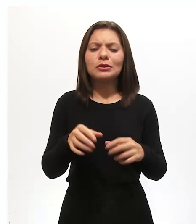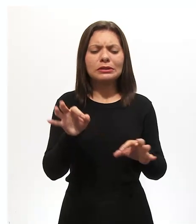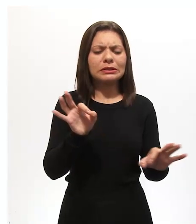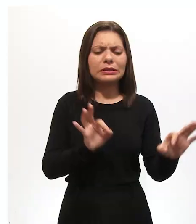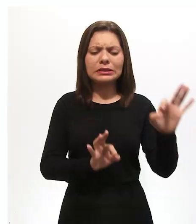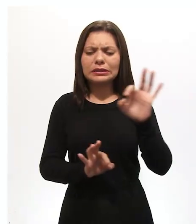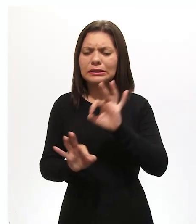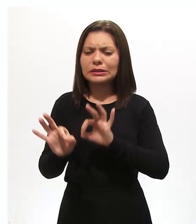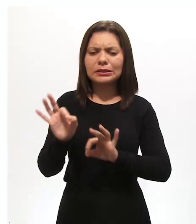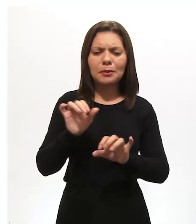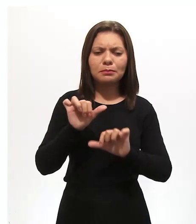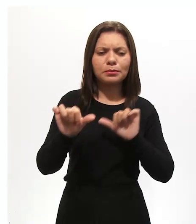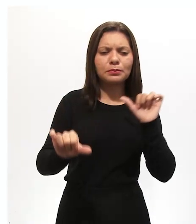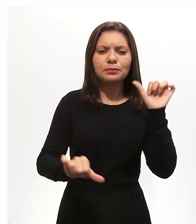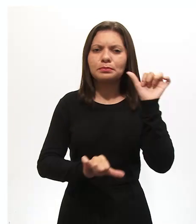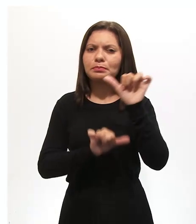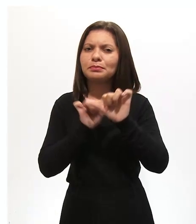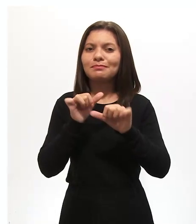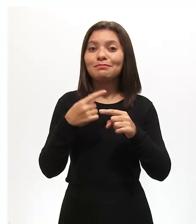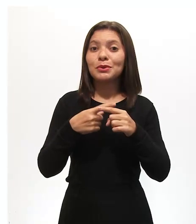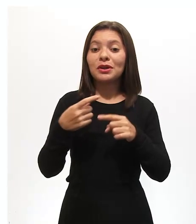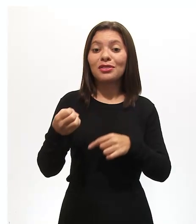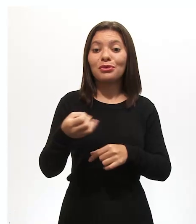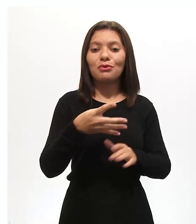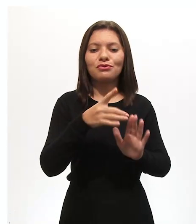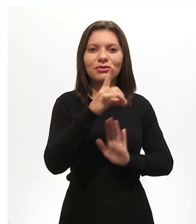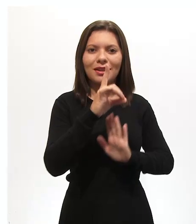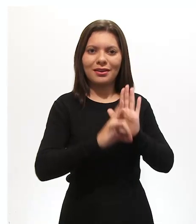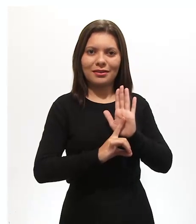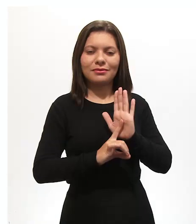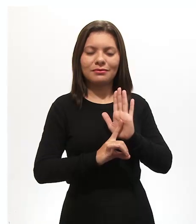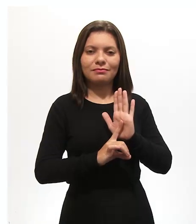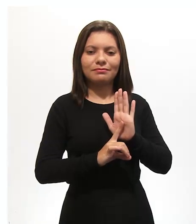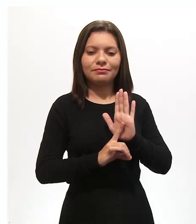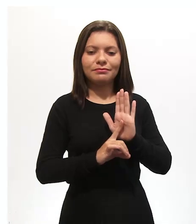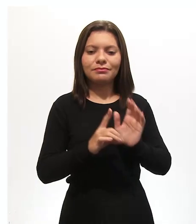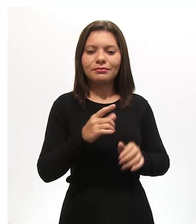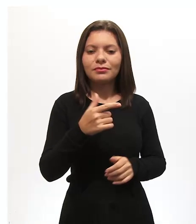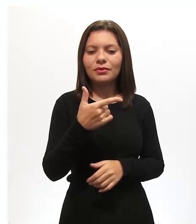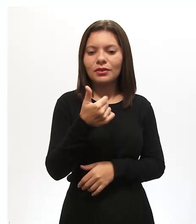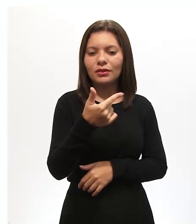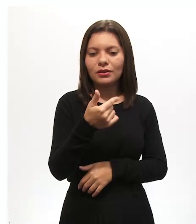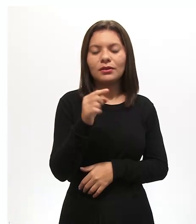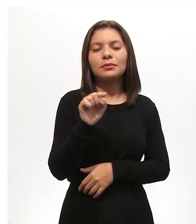reorganizar toda a sua estrutura após o decreto